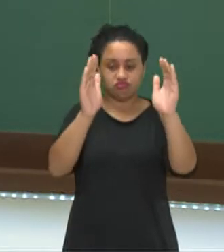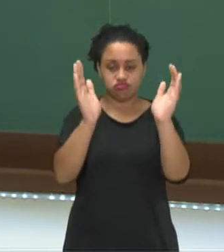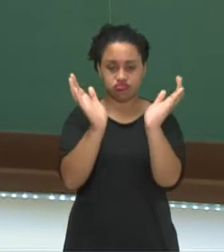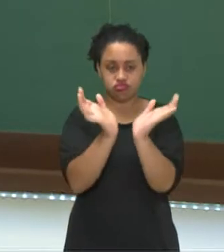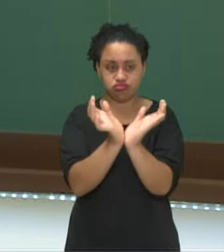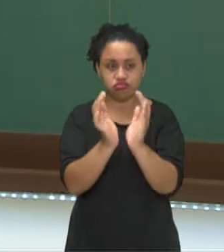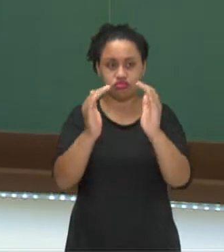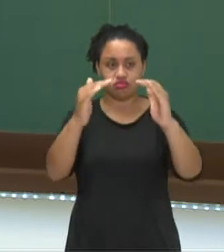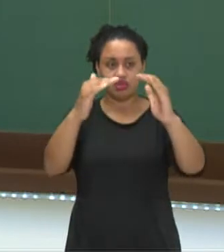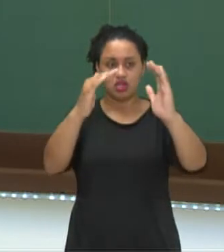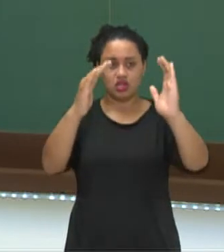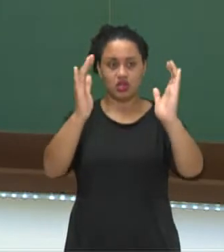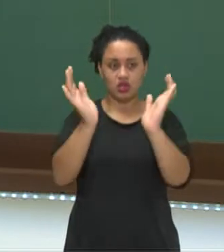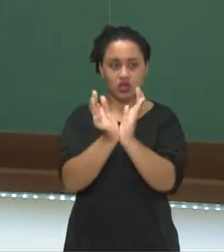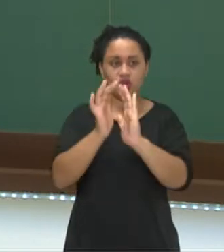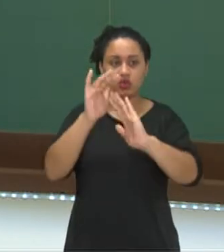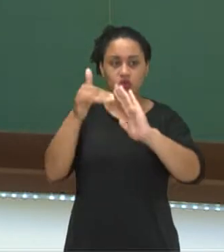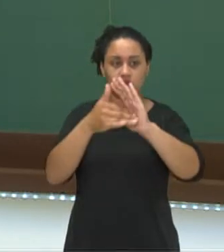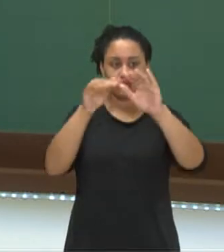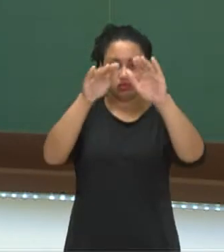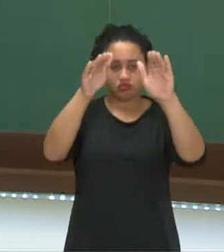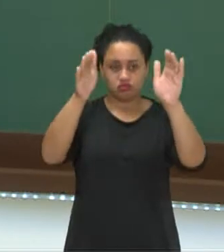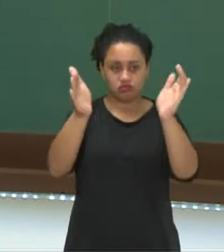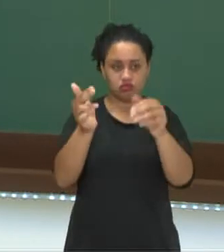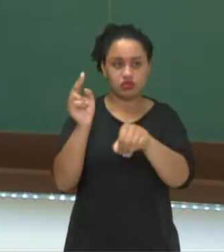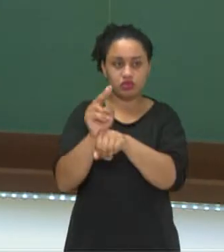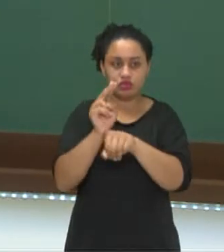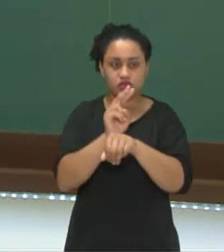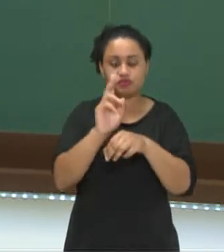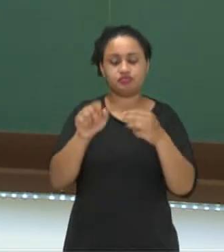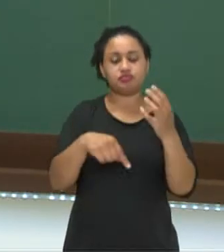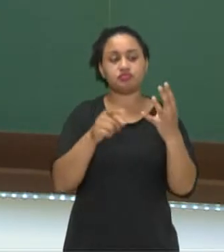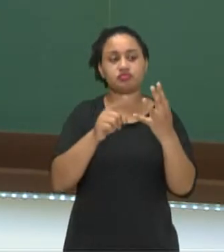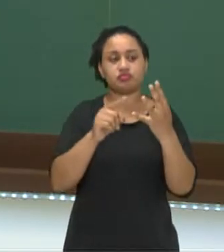só, reveste toda a esponja e proteção.